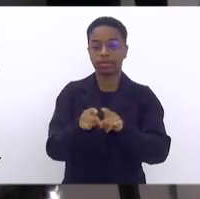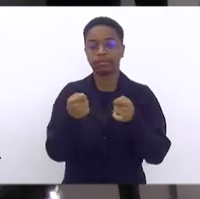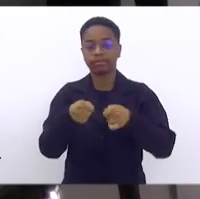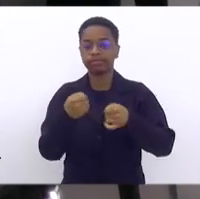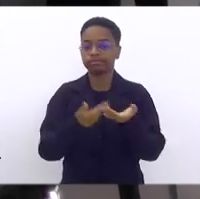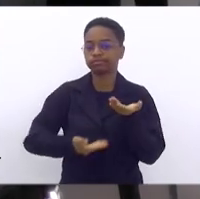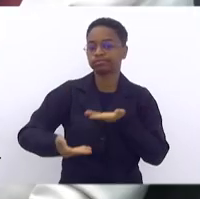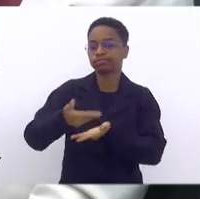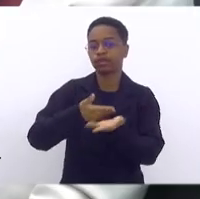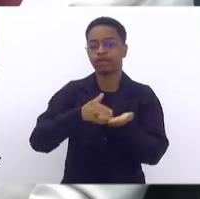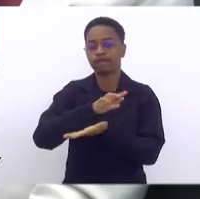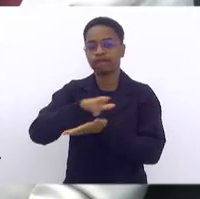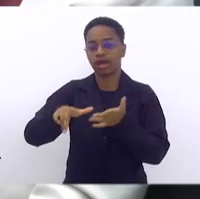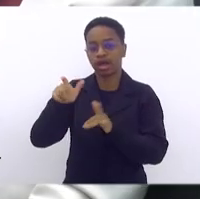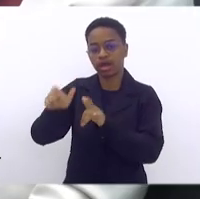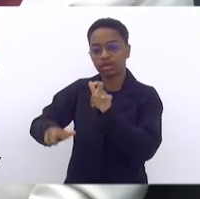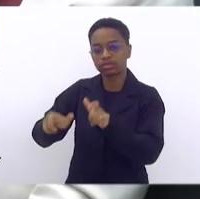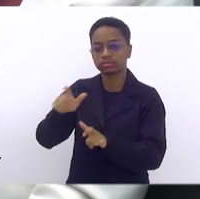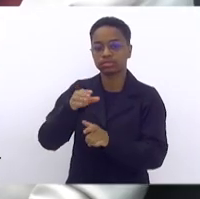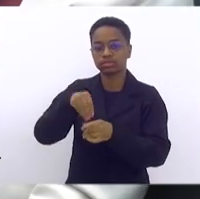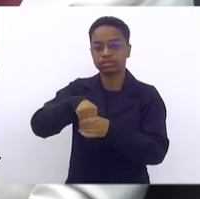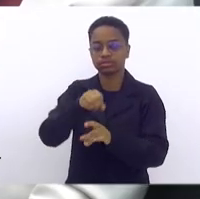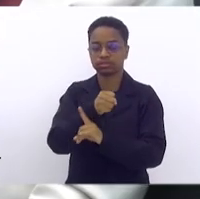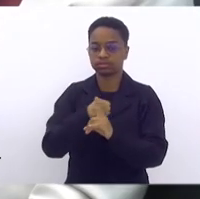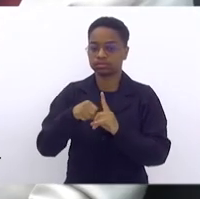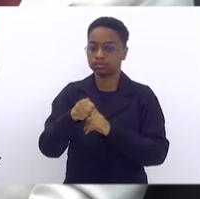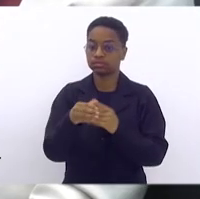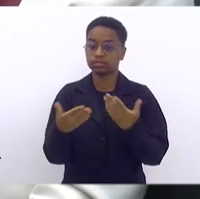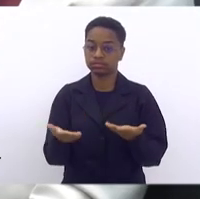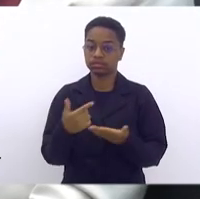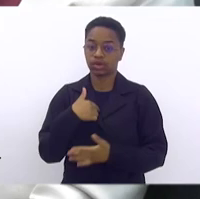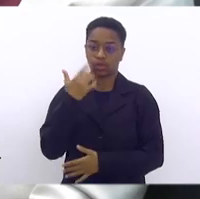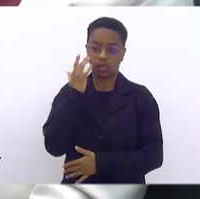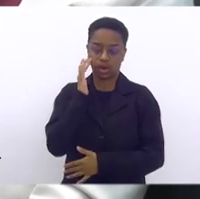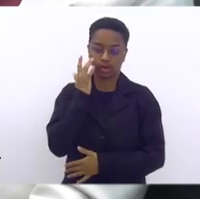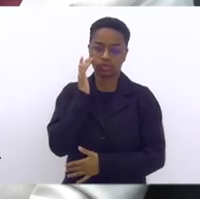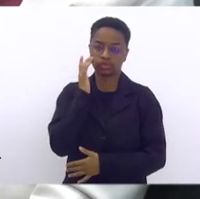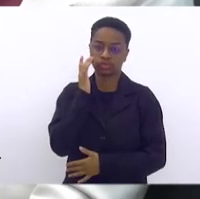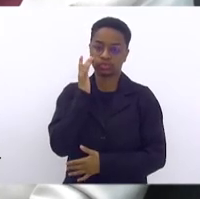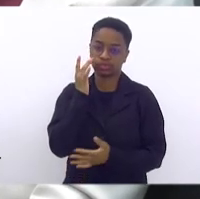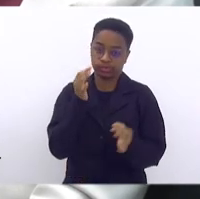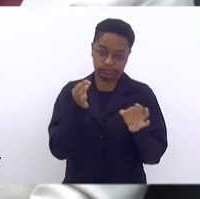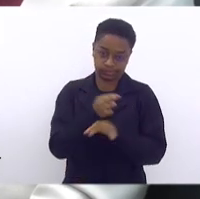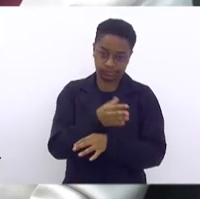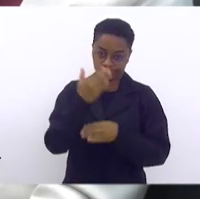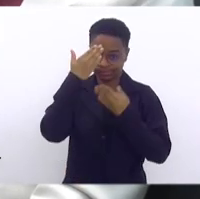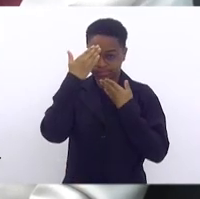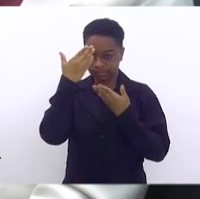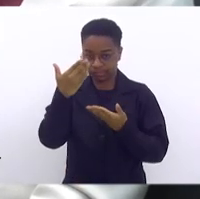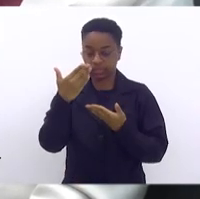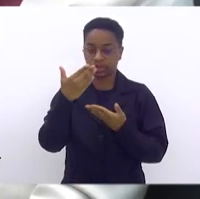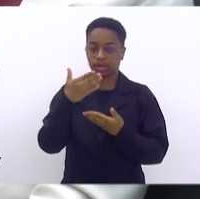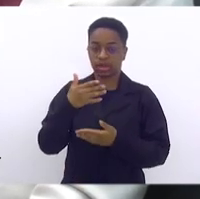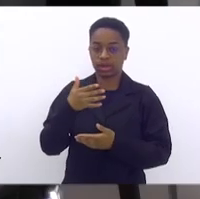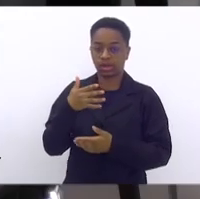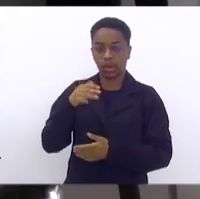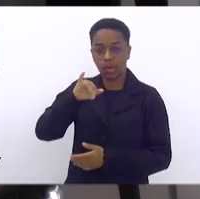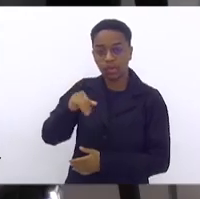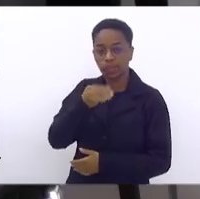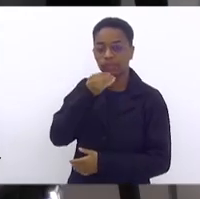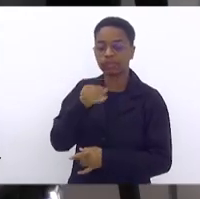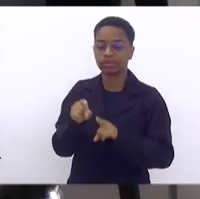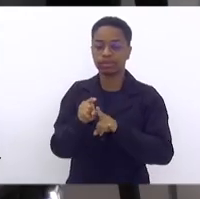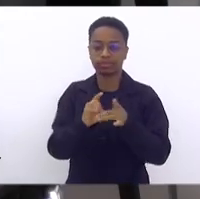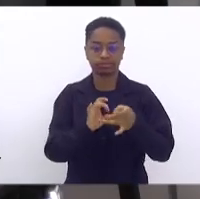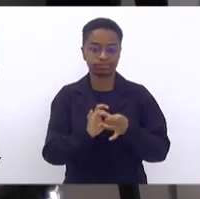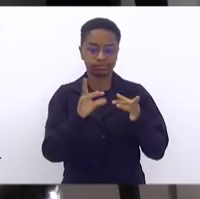entre diferentes atores da sociedade civil. Então, eu acho que é isso. Eu agradeço demais o espaço e fico aberta